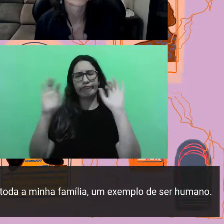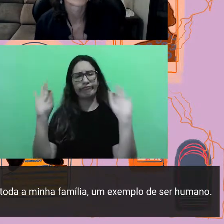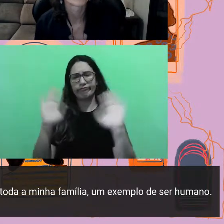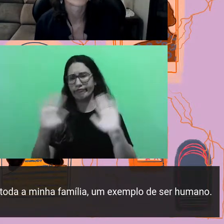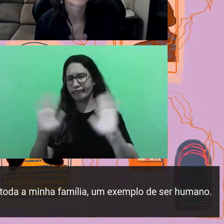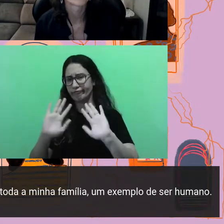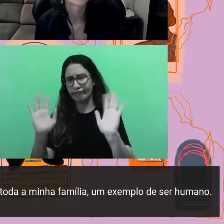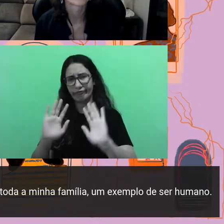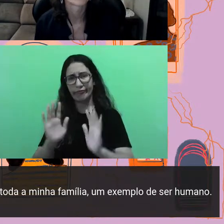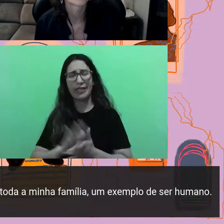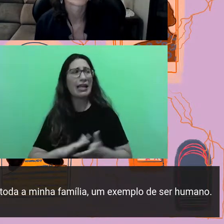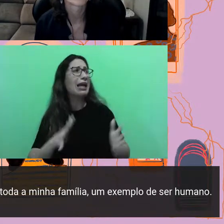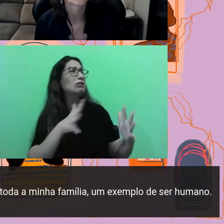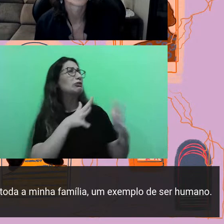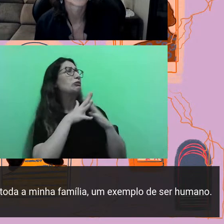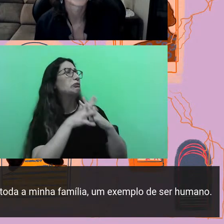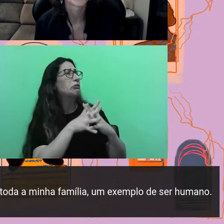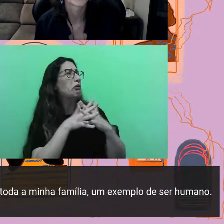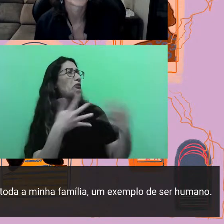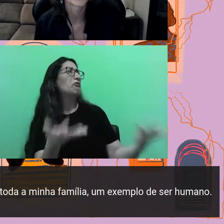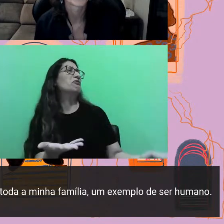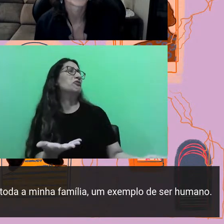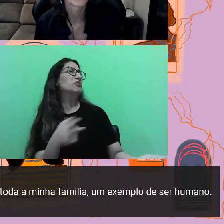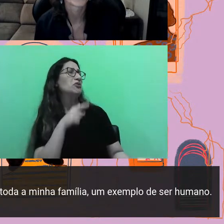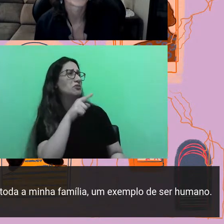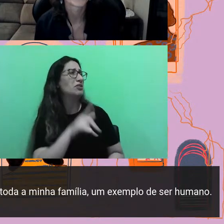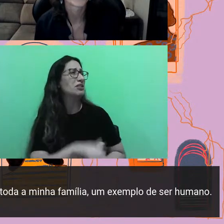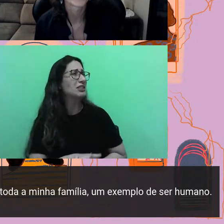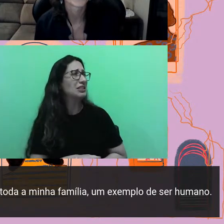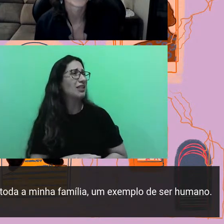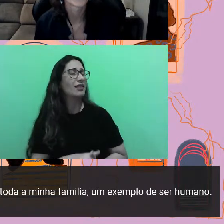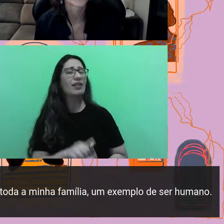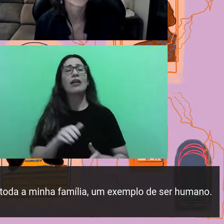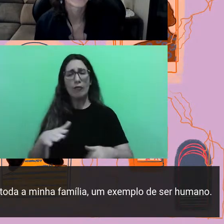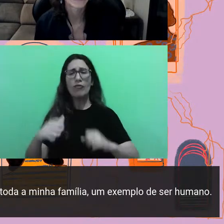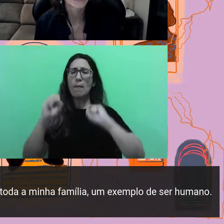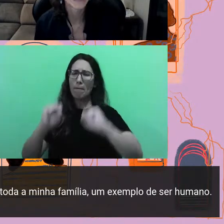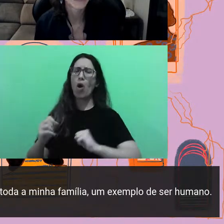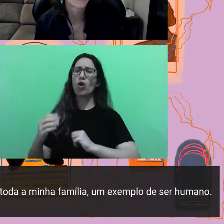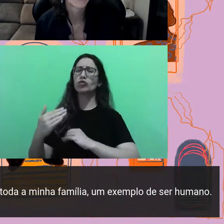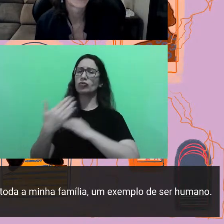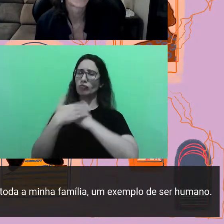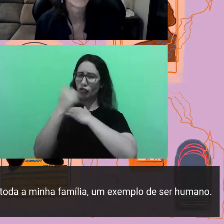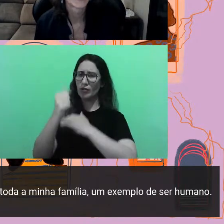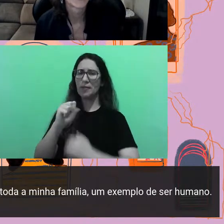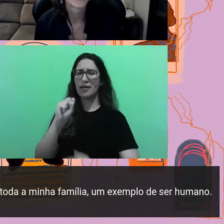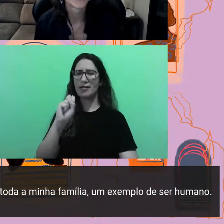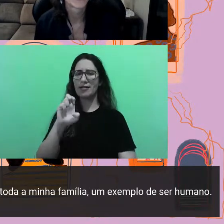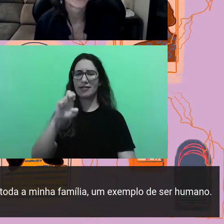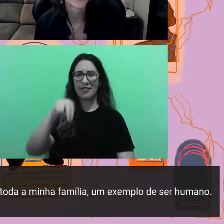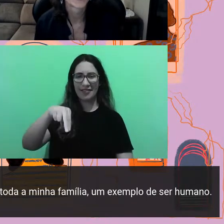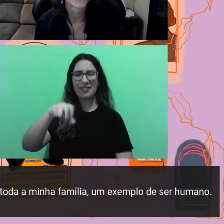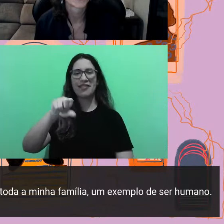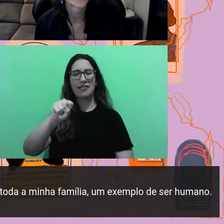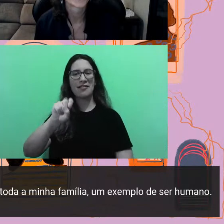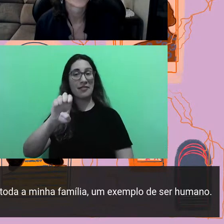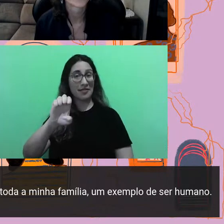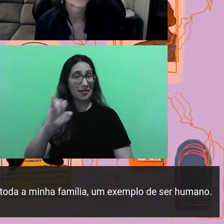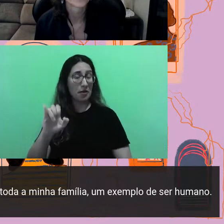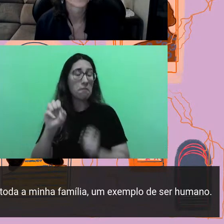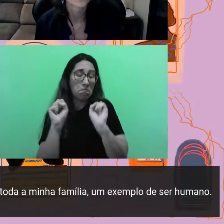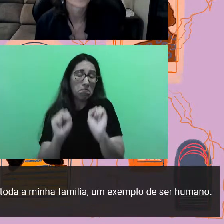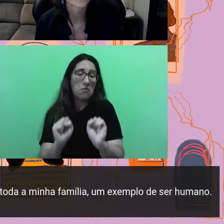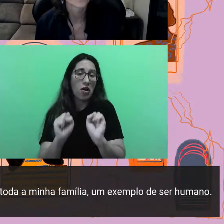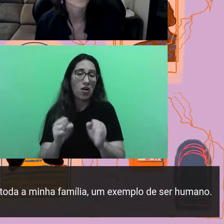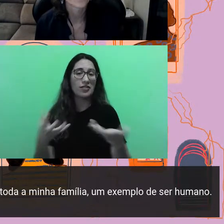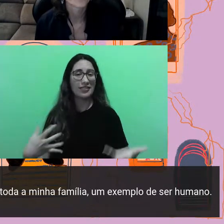Não, porque a gente se confunde, sensei. Me chama de sensei, então. Então, assim, tipo, é